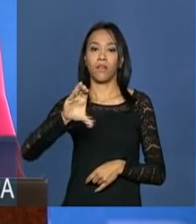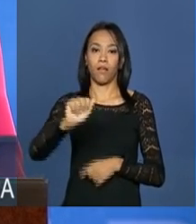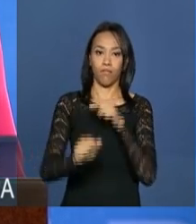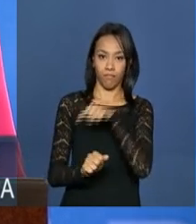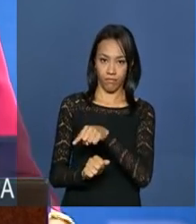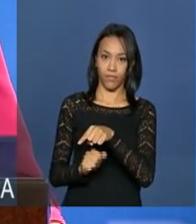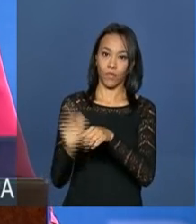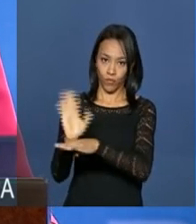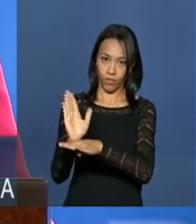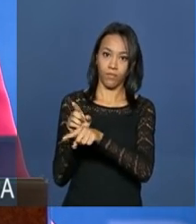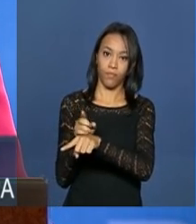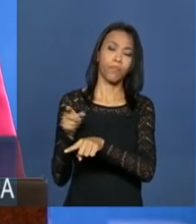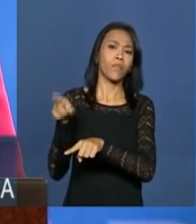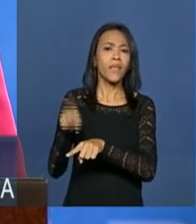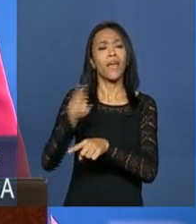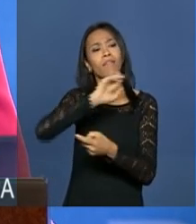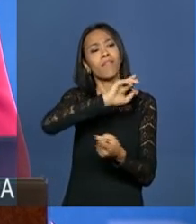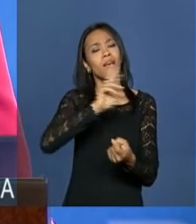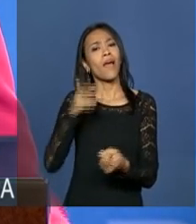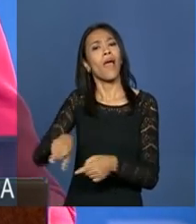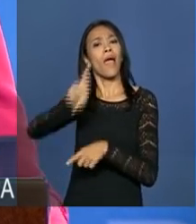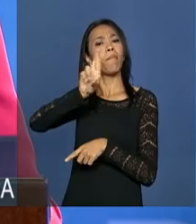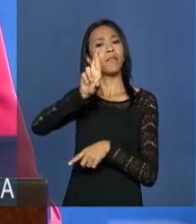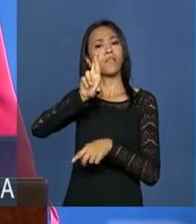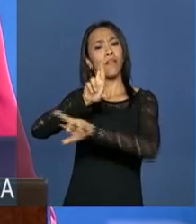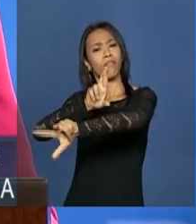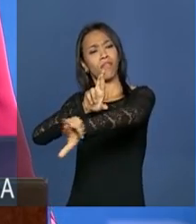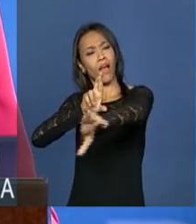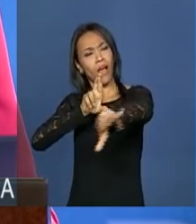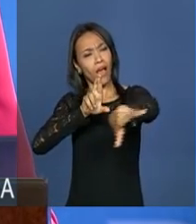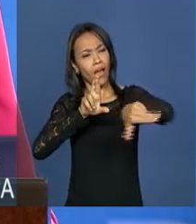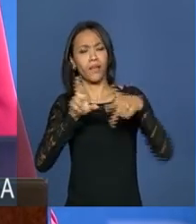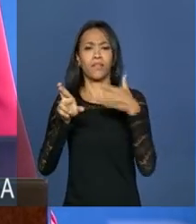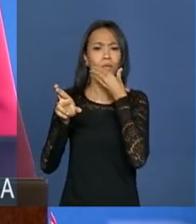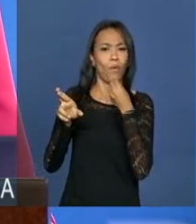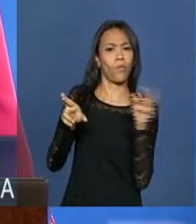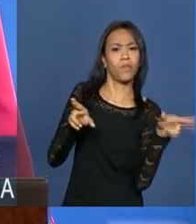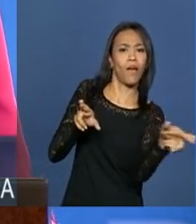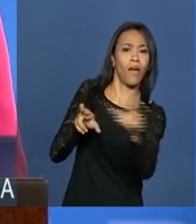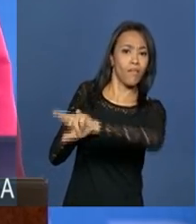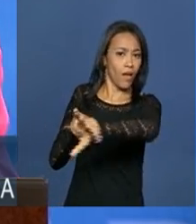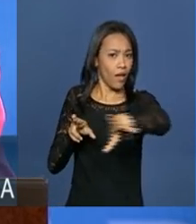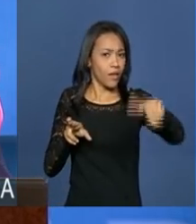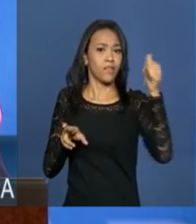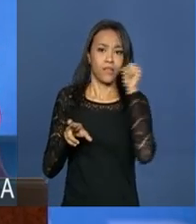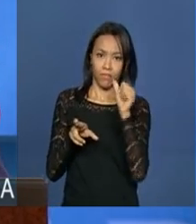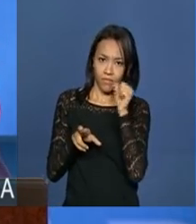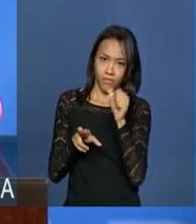Jéssica, que representa Jéssicas masculinas e Jéssicas femininas.